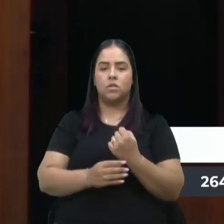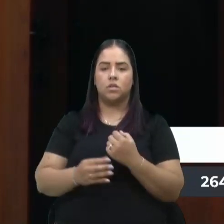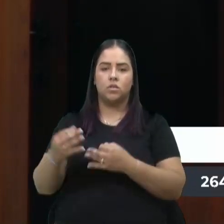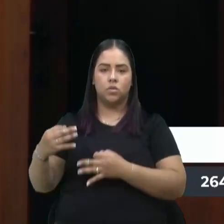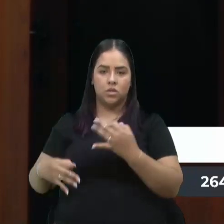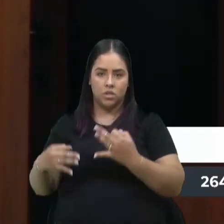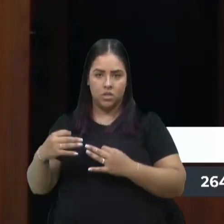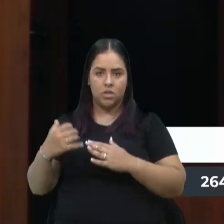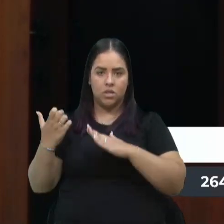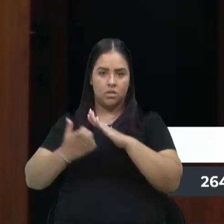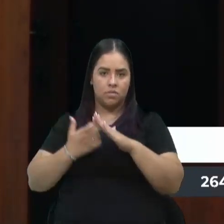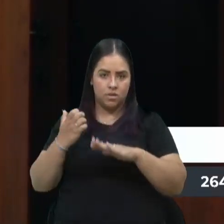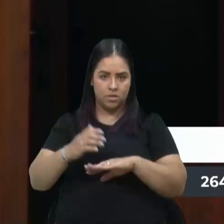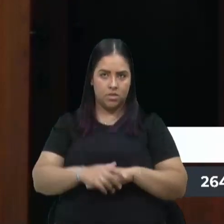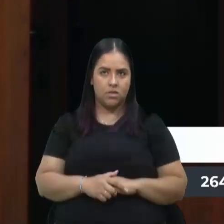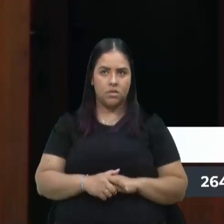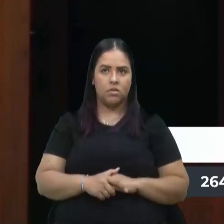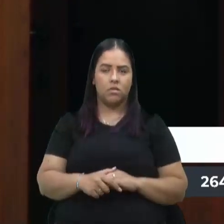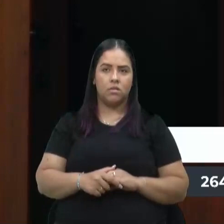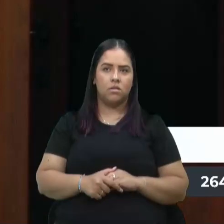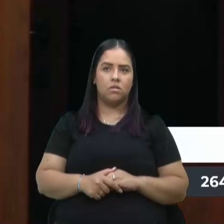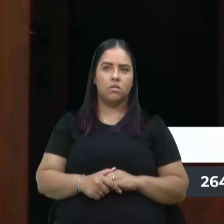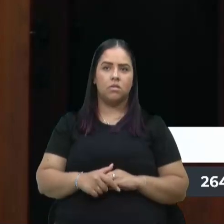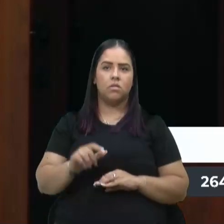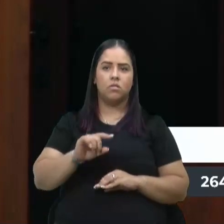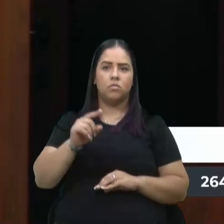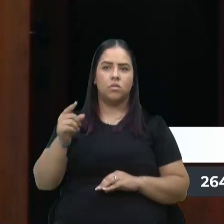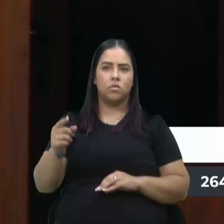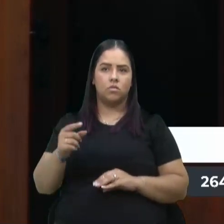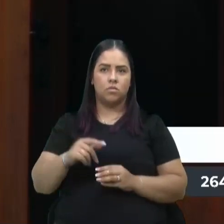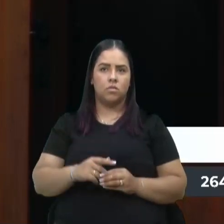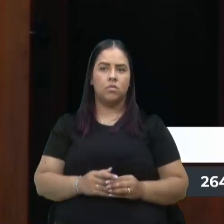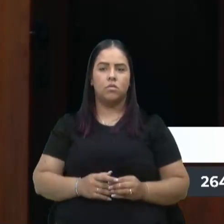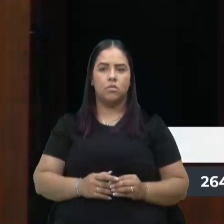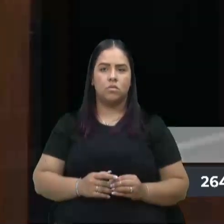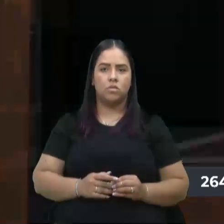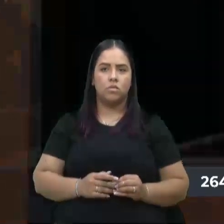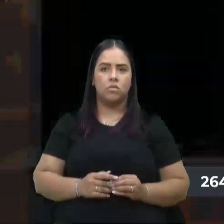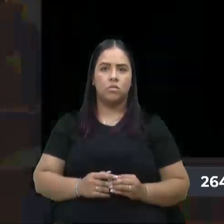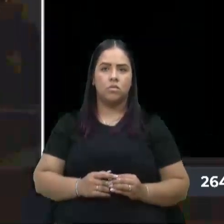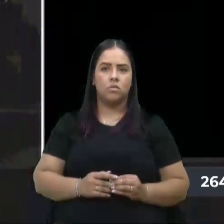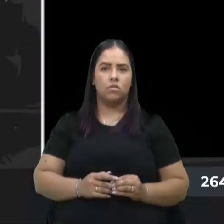empresas. O próximo slide, por favor.